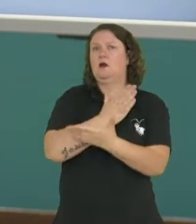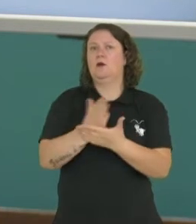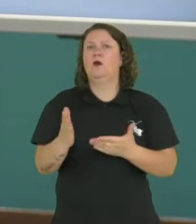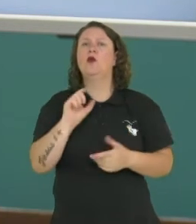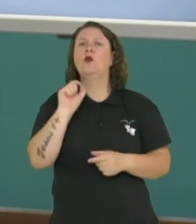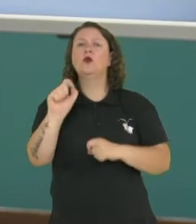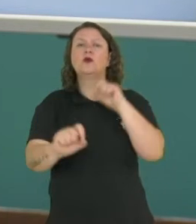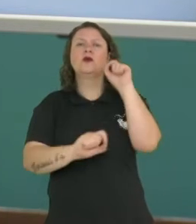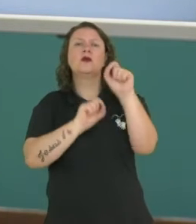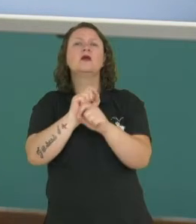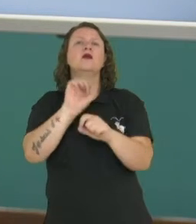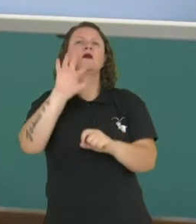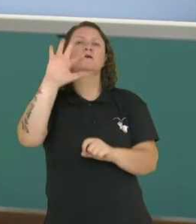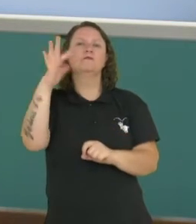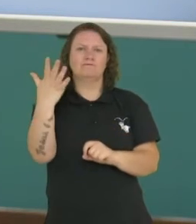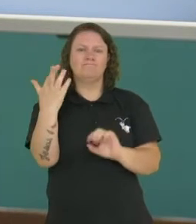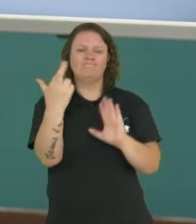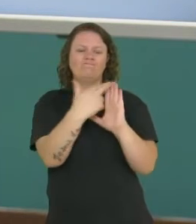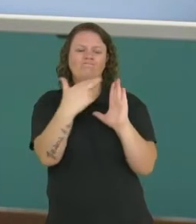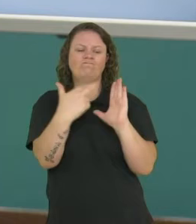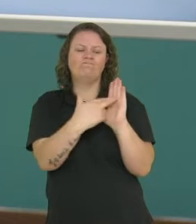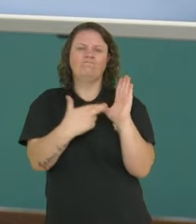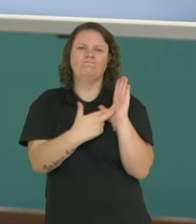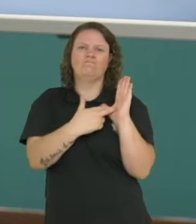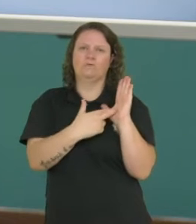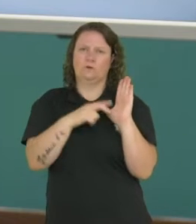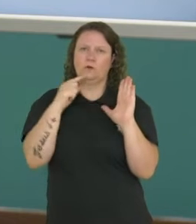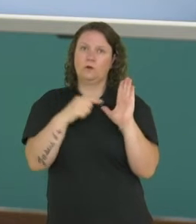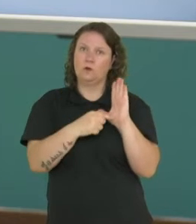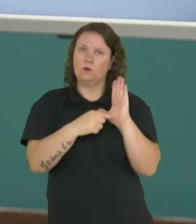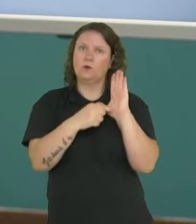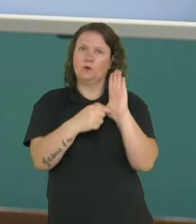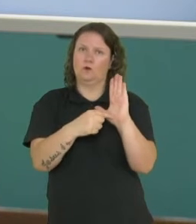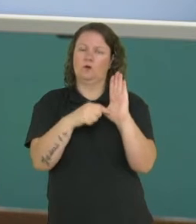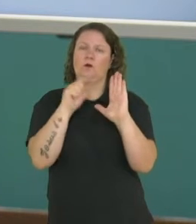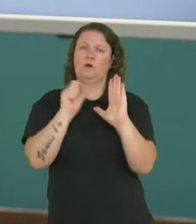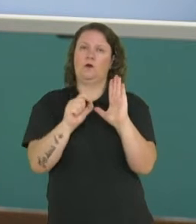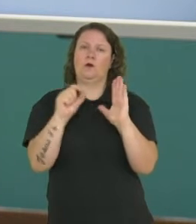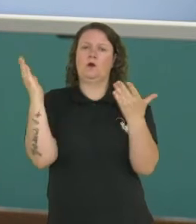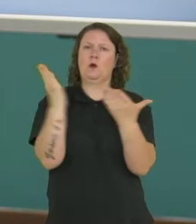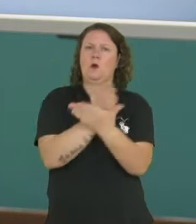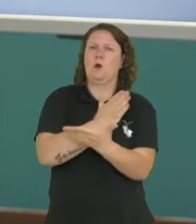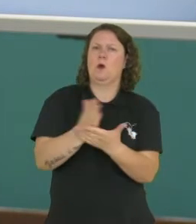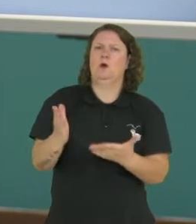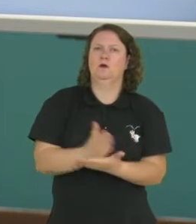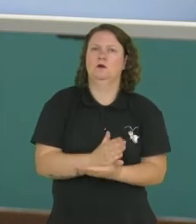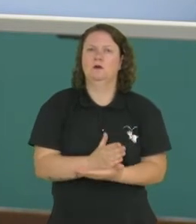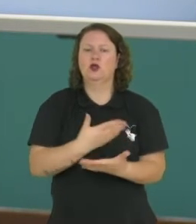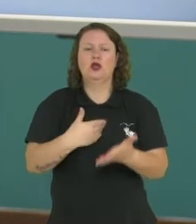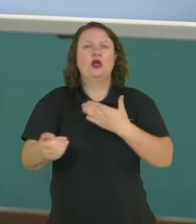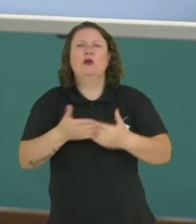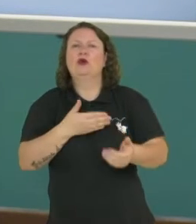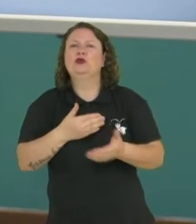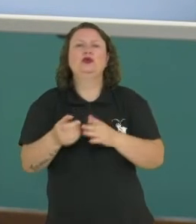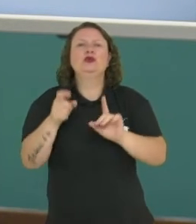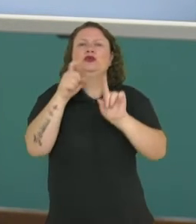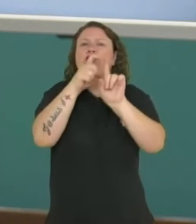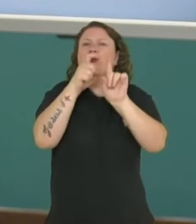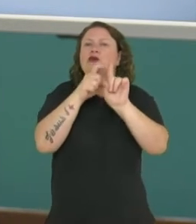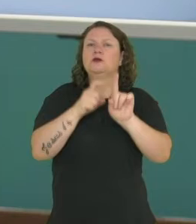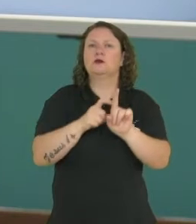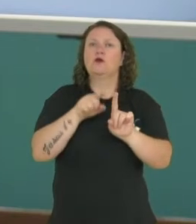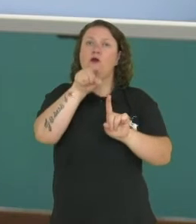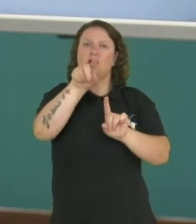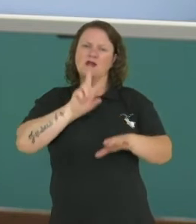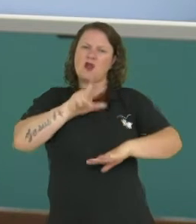são as consequências de um regime como esse? Diante de um regime de segregação como esse, ou de qualquer outro, qual seria a sua